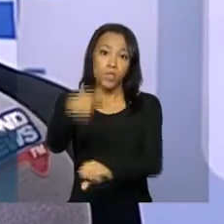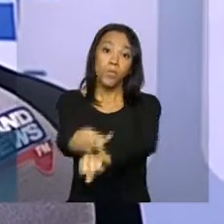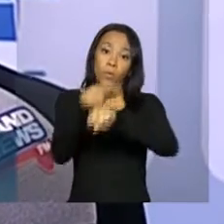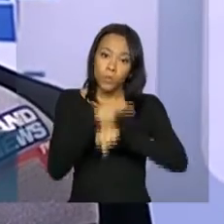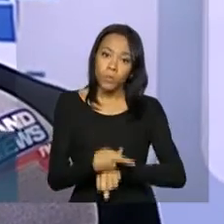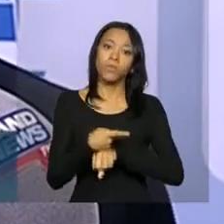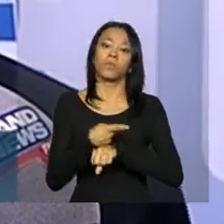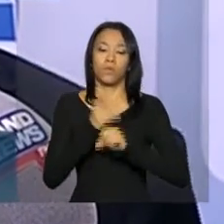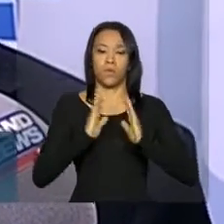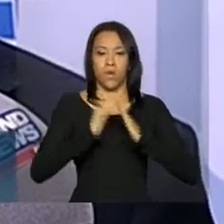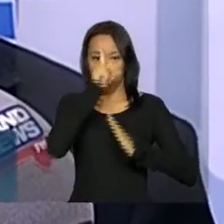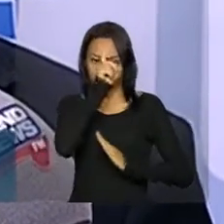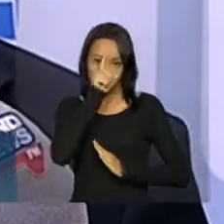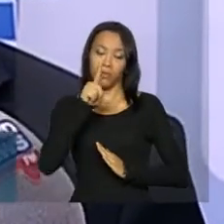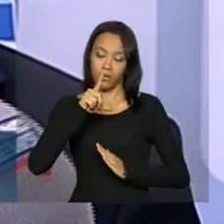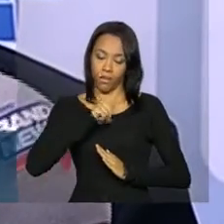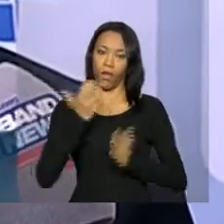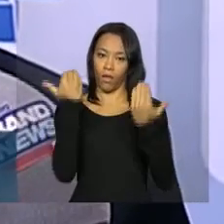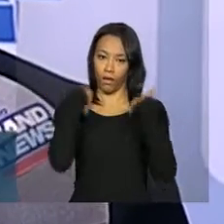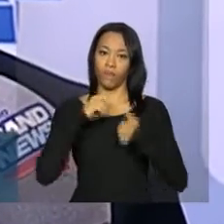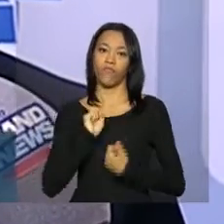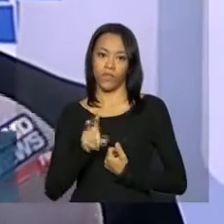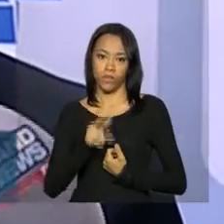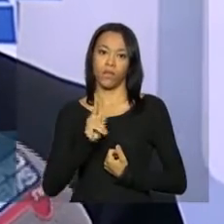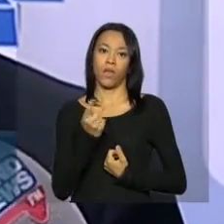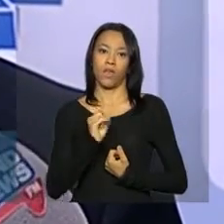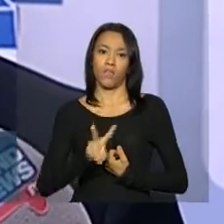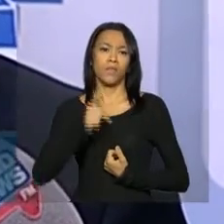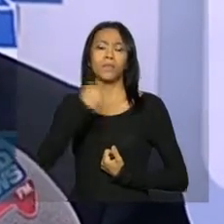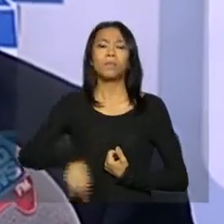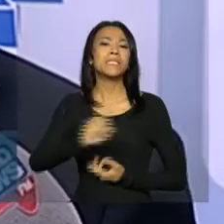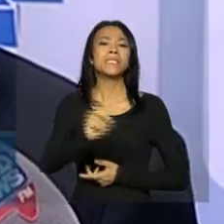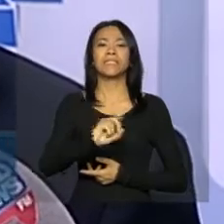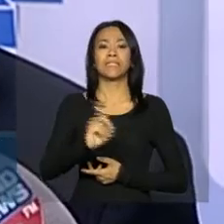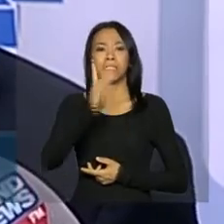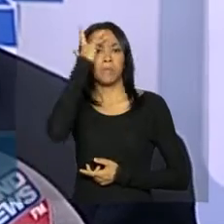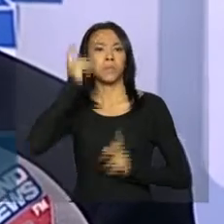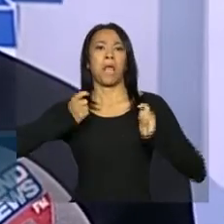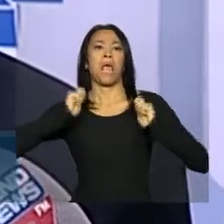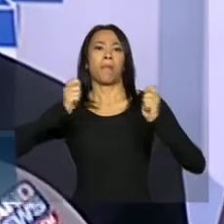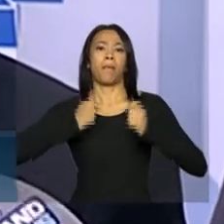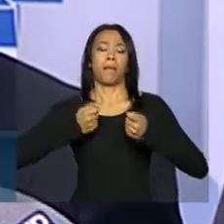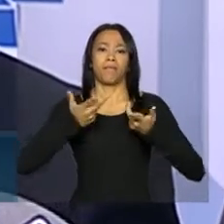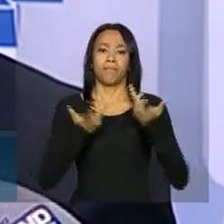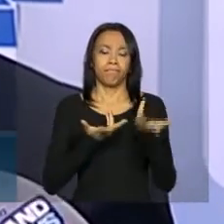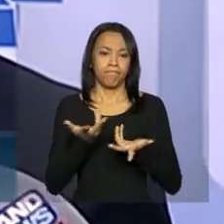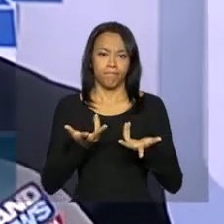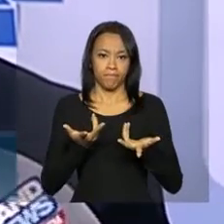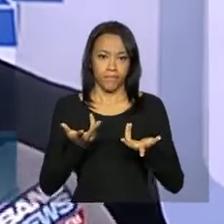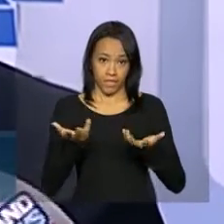são portadoras de HIV. Não precisa haver a necessidade da manifestação da doença.